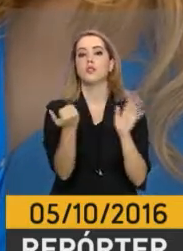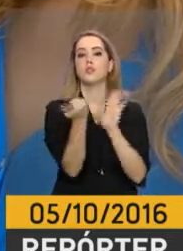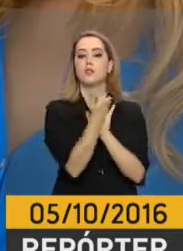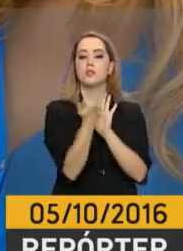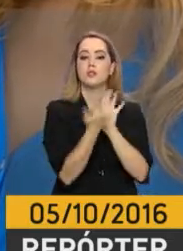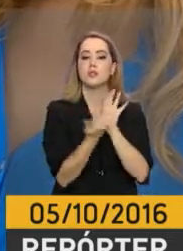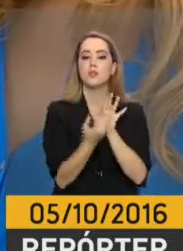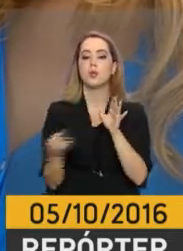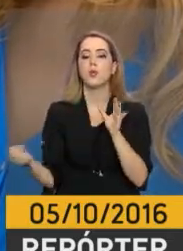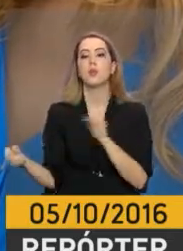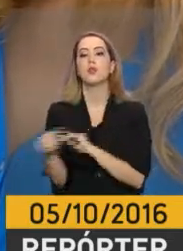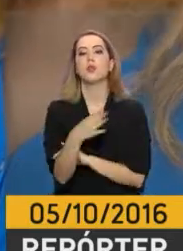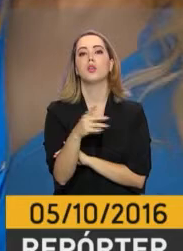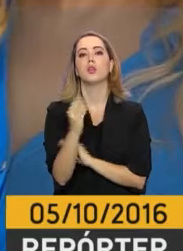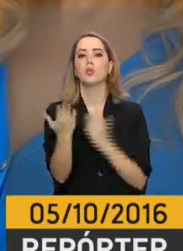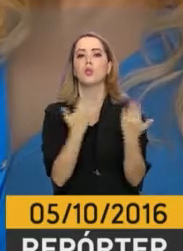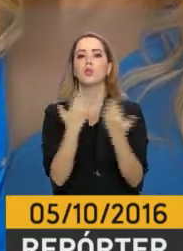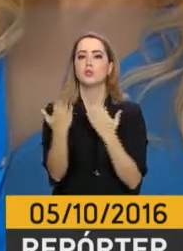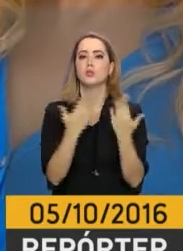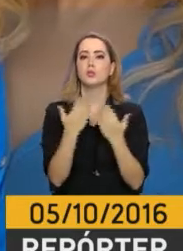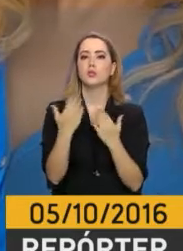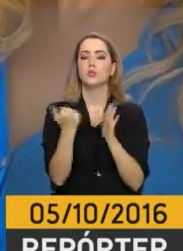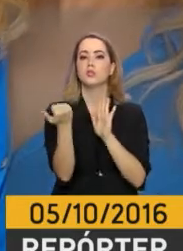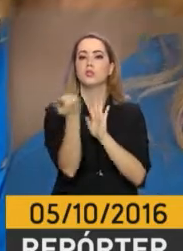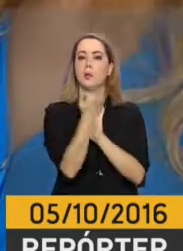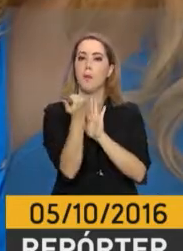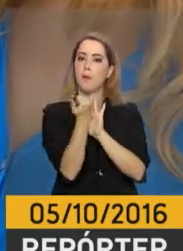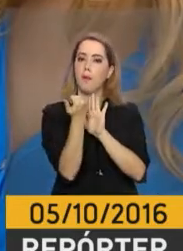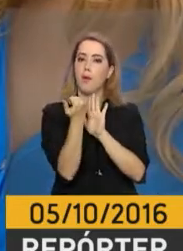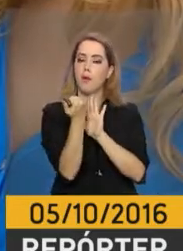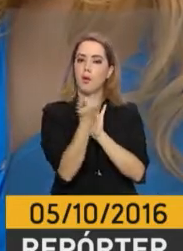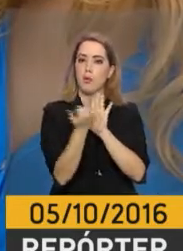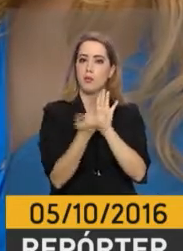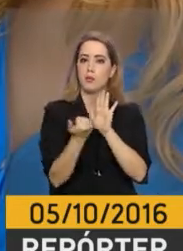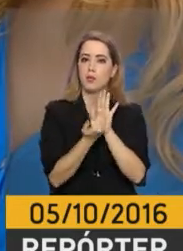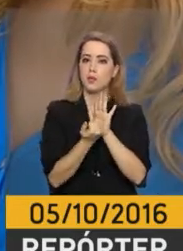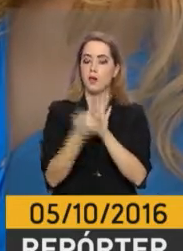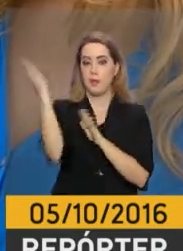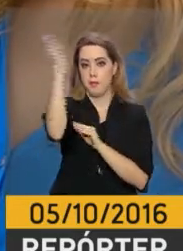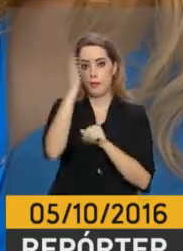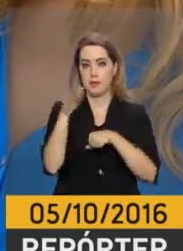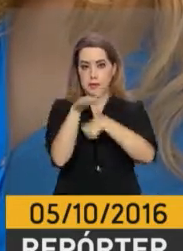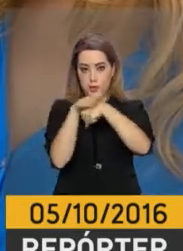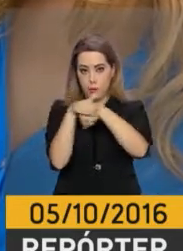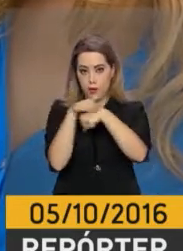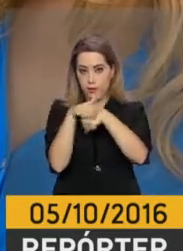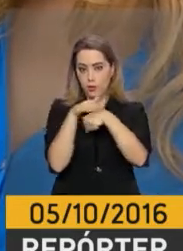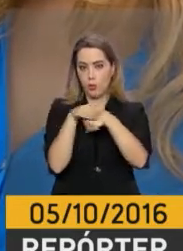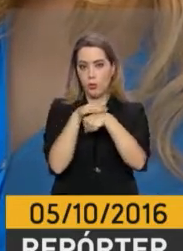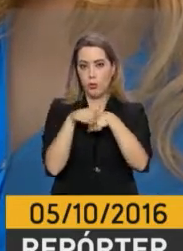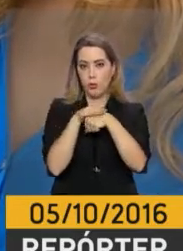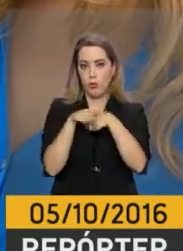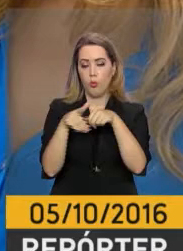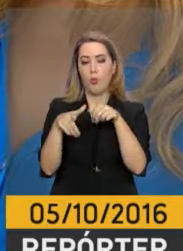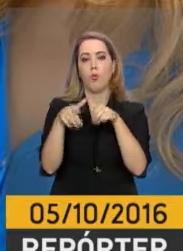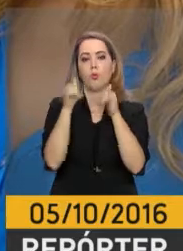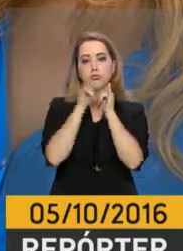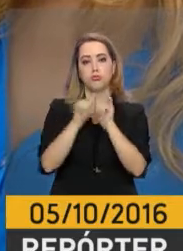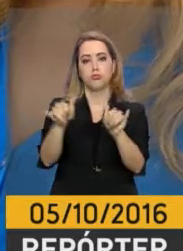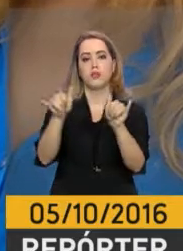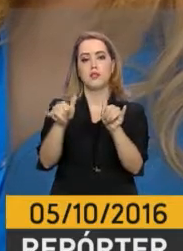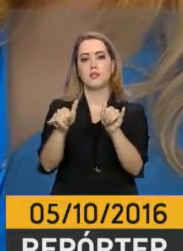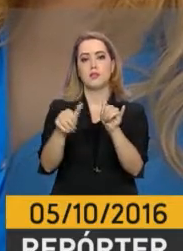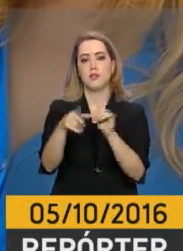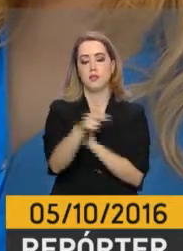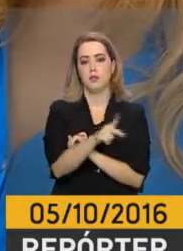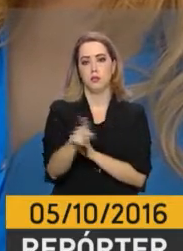lançado com relação ao programa é brasil carinhoso que foi lançado pela presidente dilma é e mais especificamente é